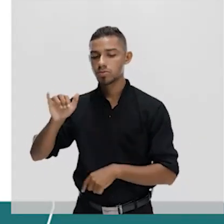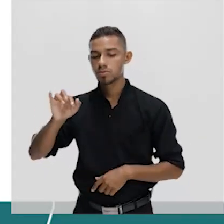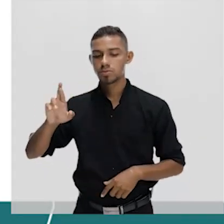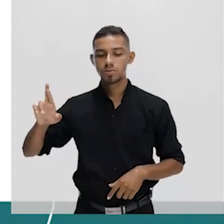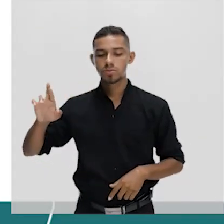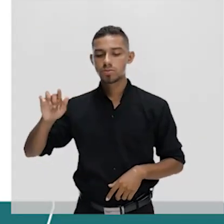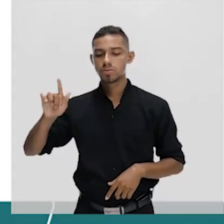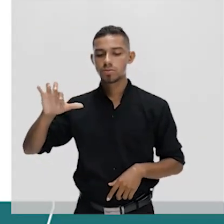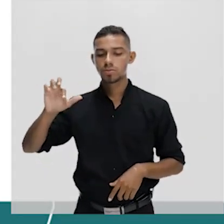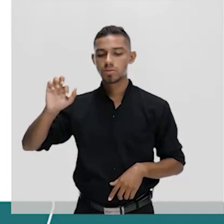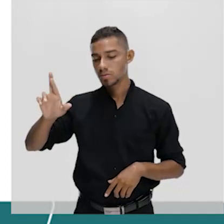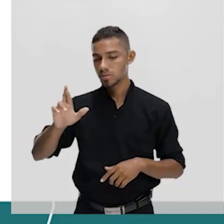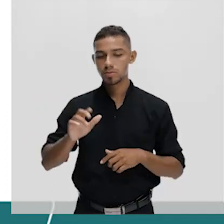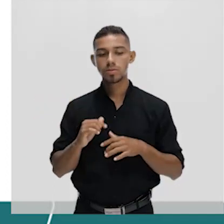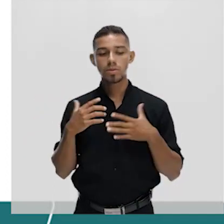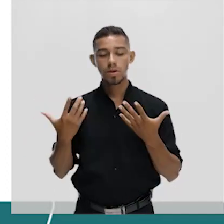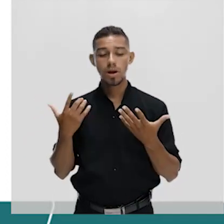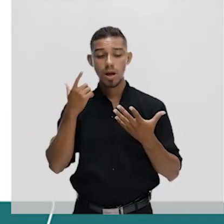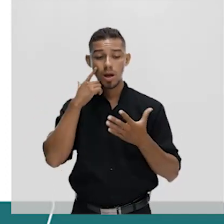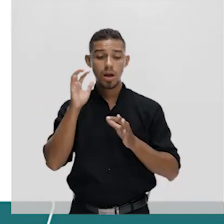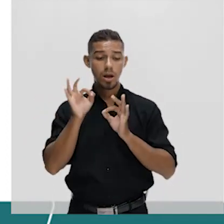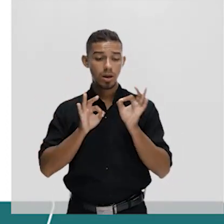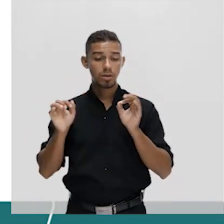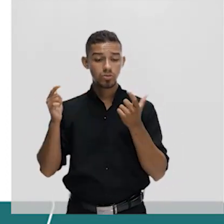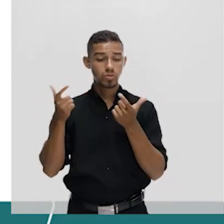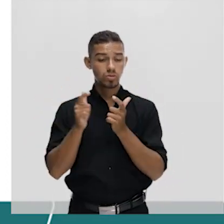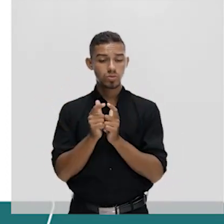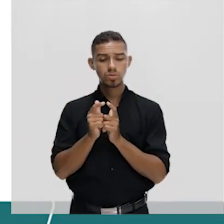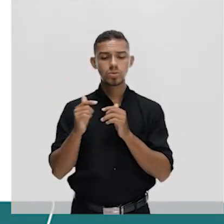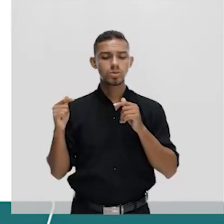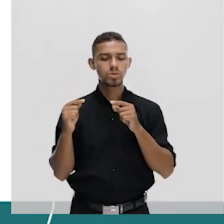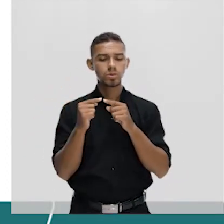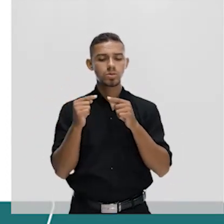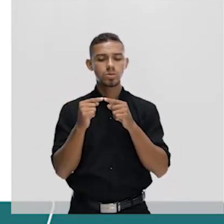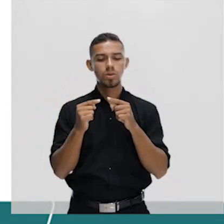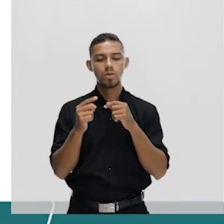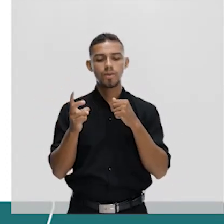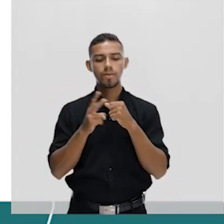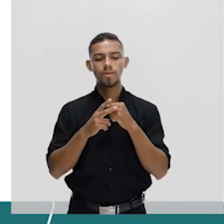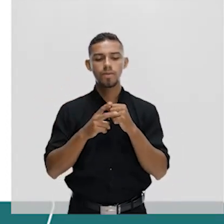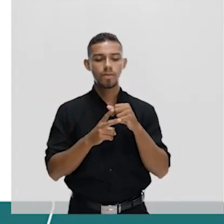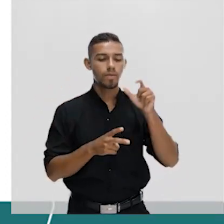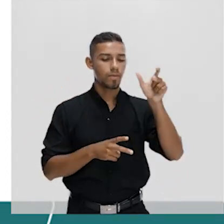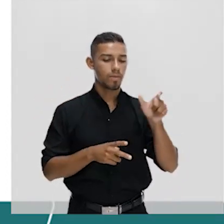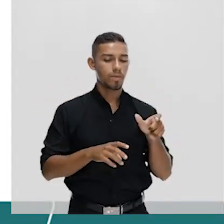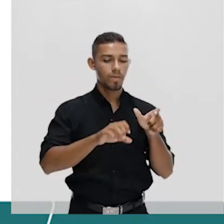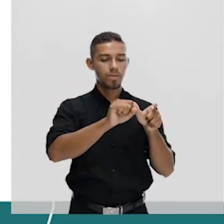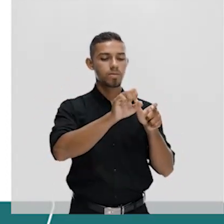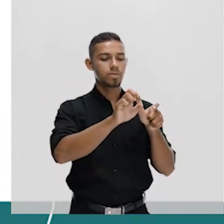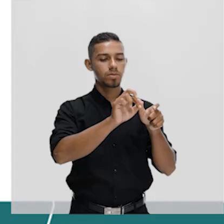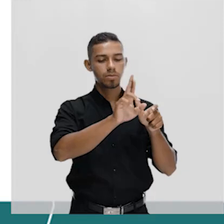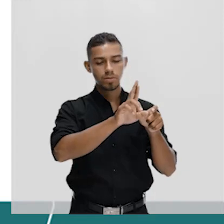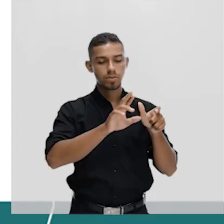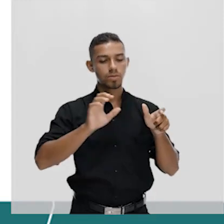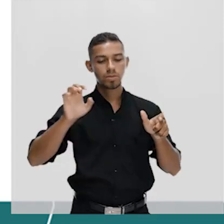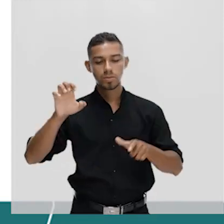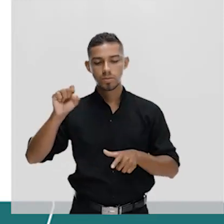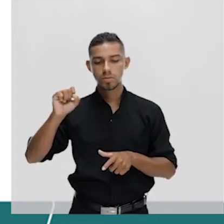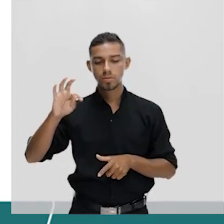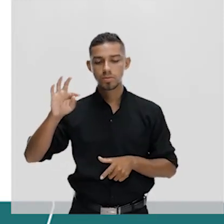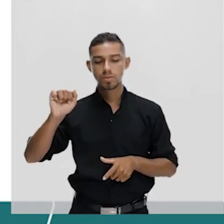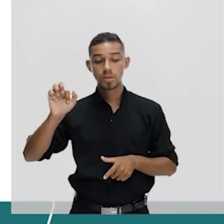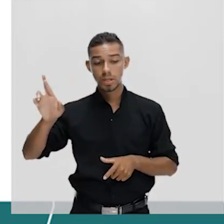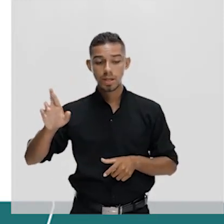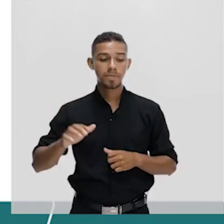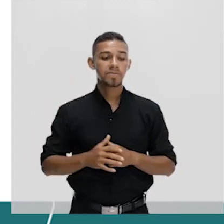irregulares ou reduzidas combinam com os verbos auxiliares ser e está. O trabalho seria